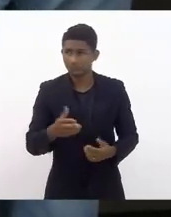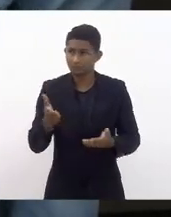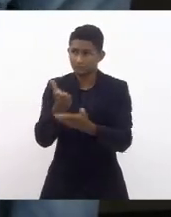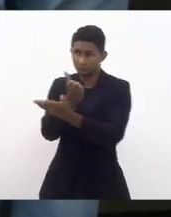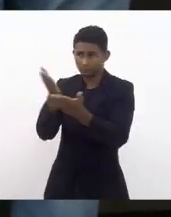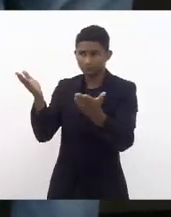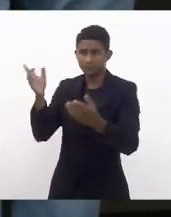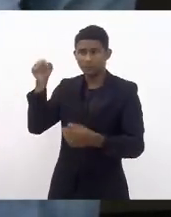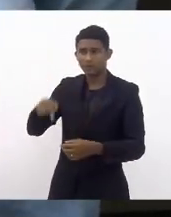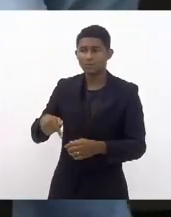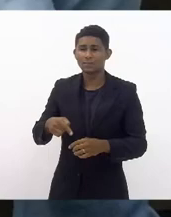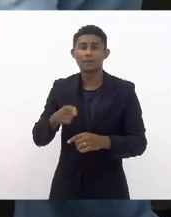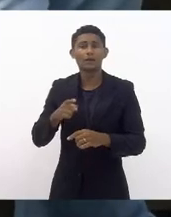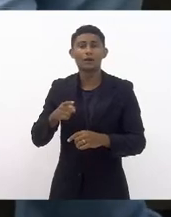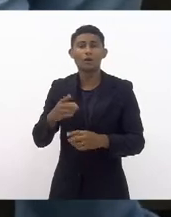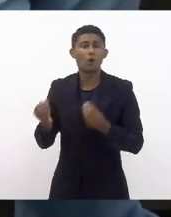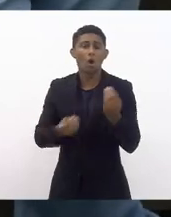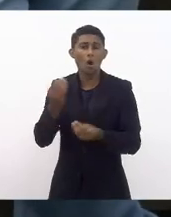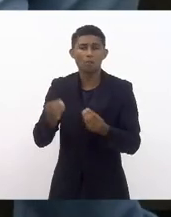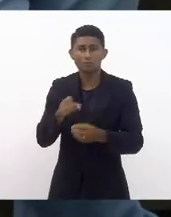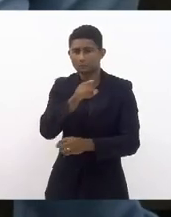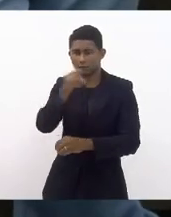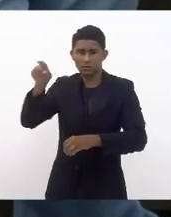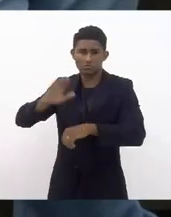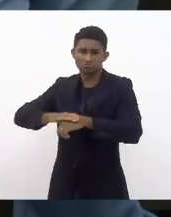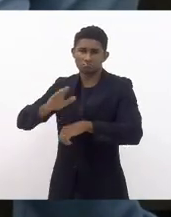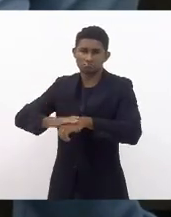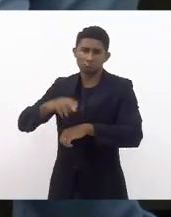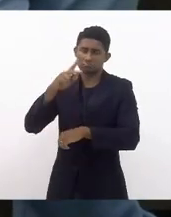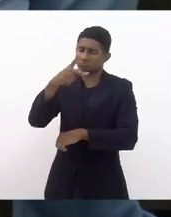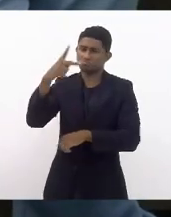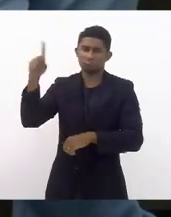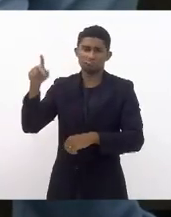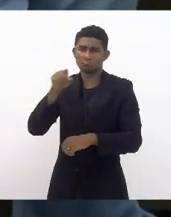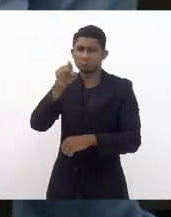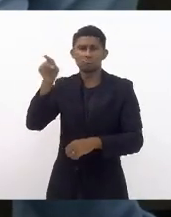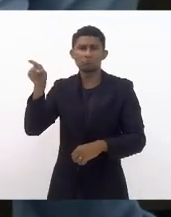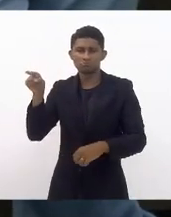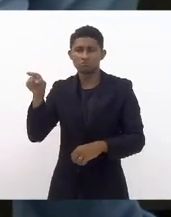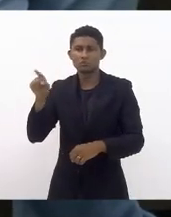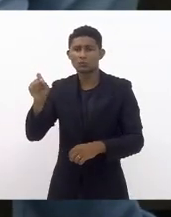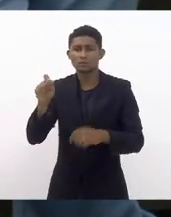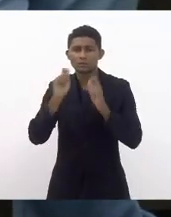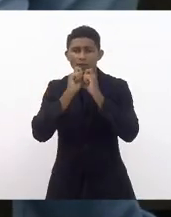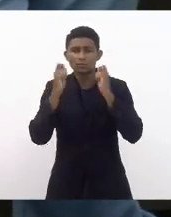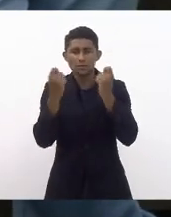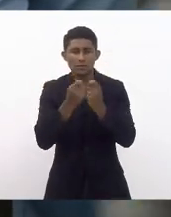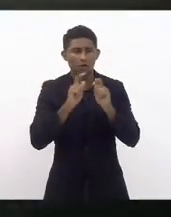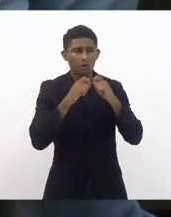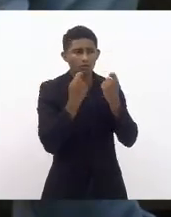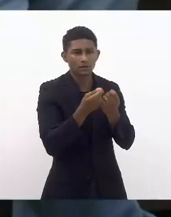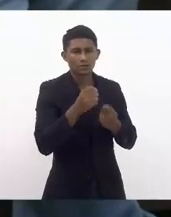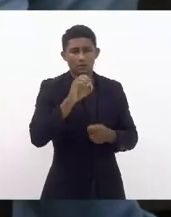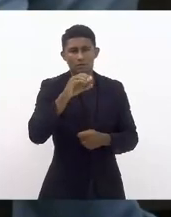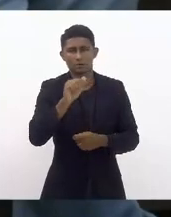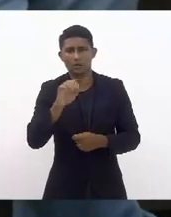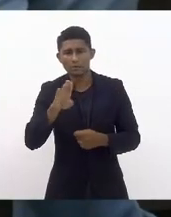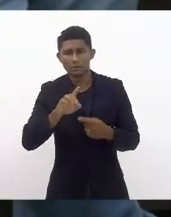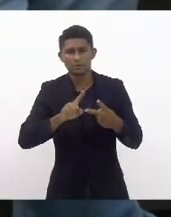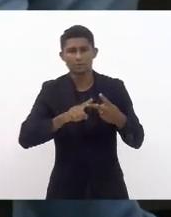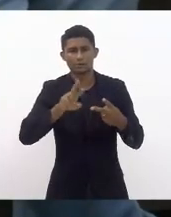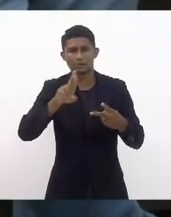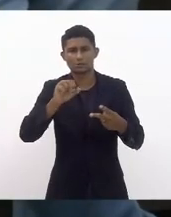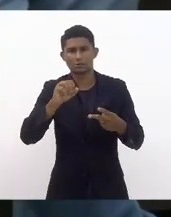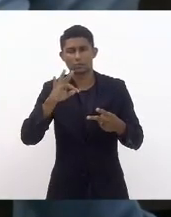aqui, vieram por seus próprios meios. Rodaram 70, 80 associações, OAB, Rotary,